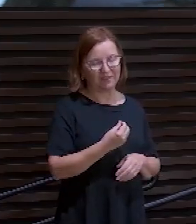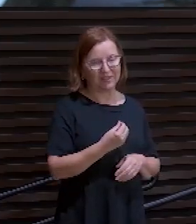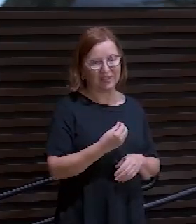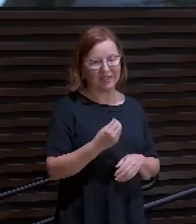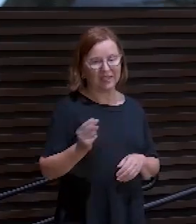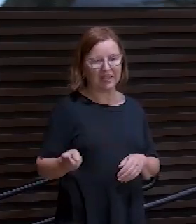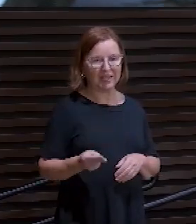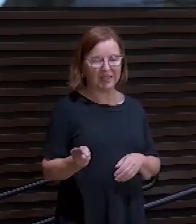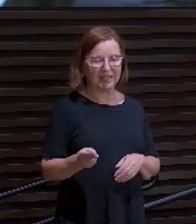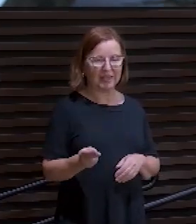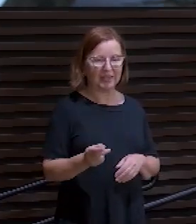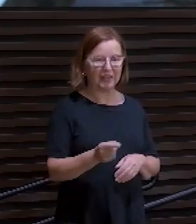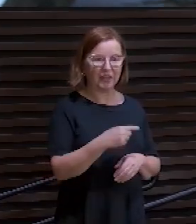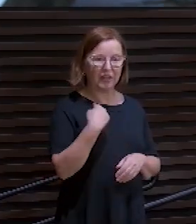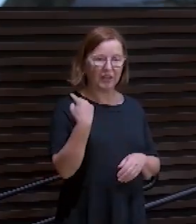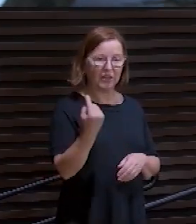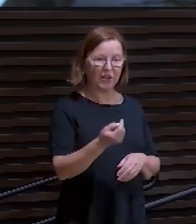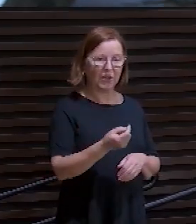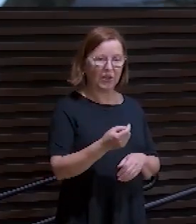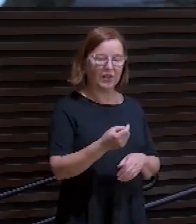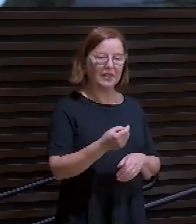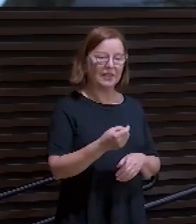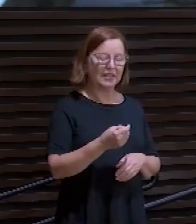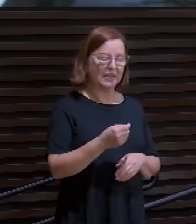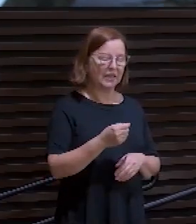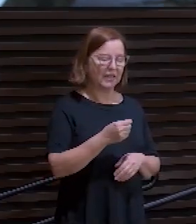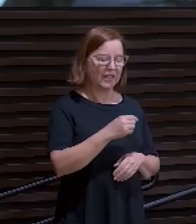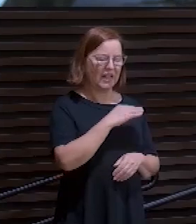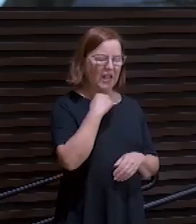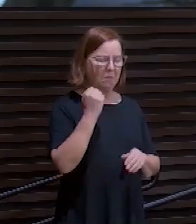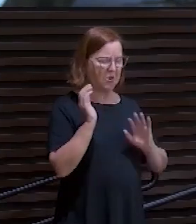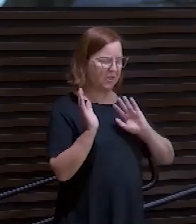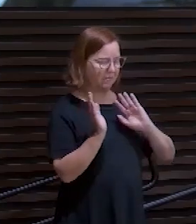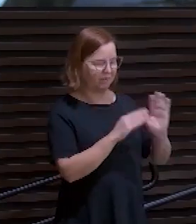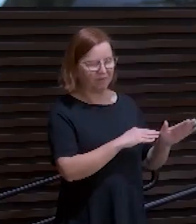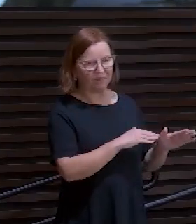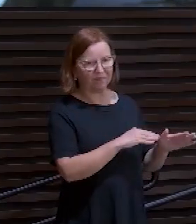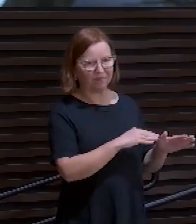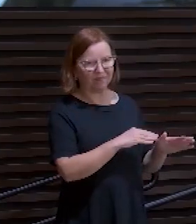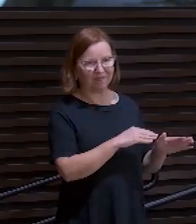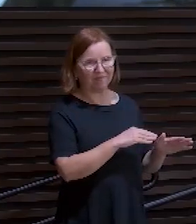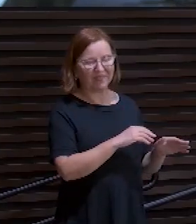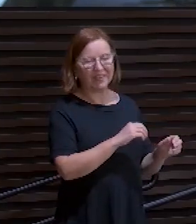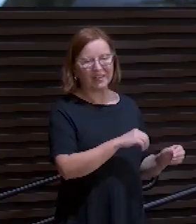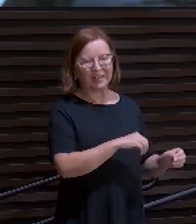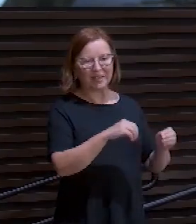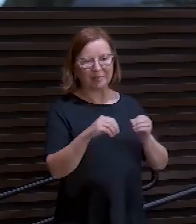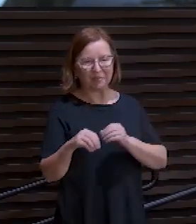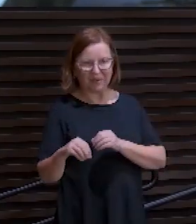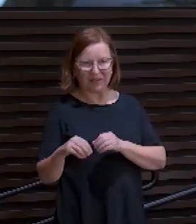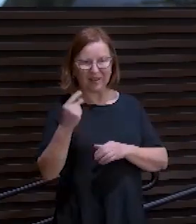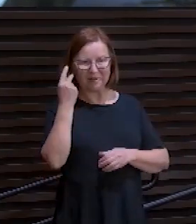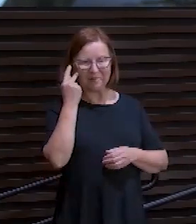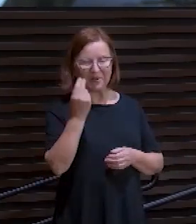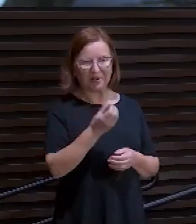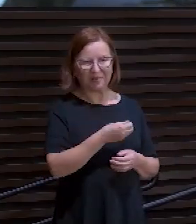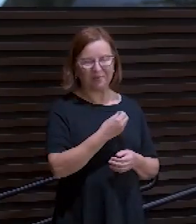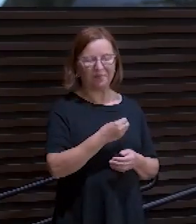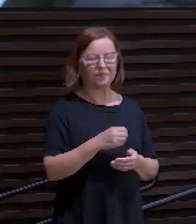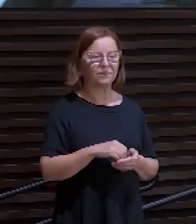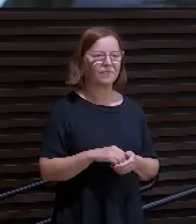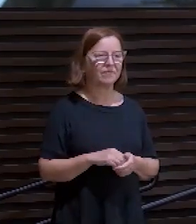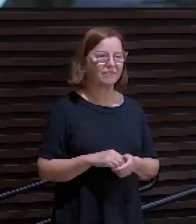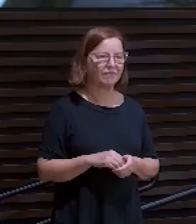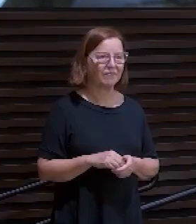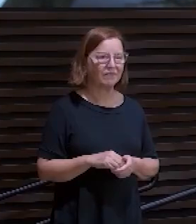Cristo. Eles saíram do Egito para Canaã. Mas agora, antes disso acontecer, eles estão